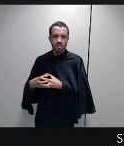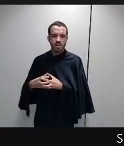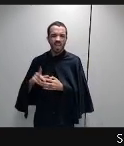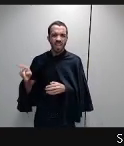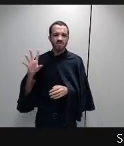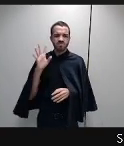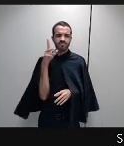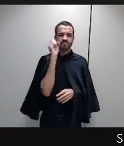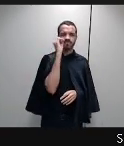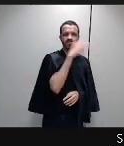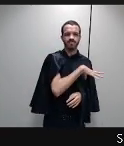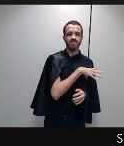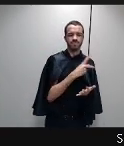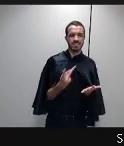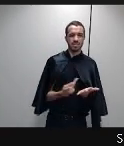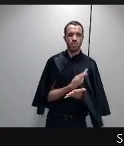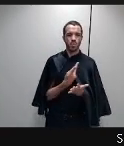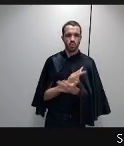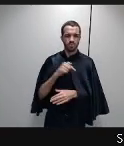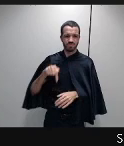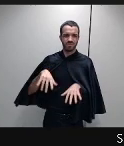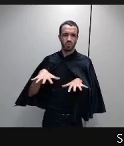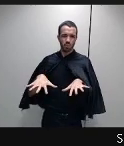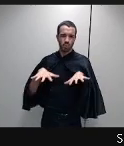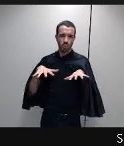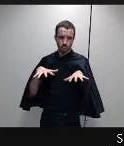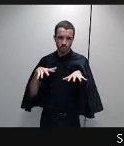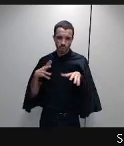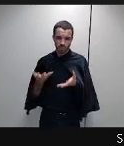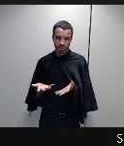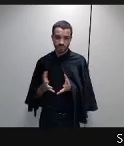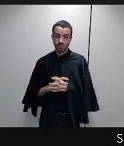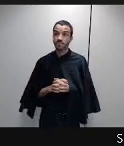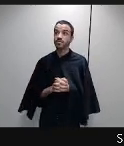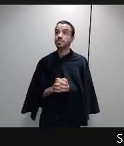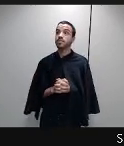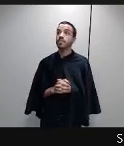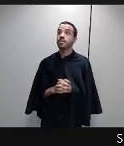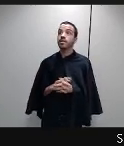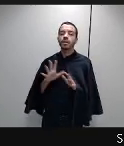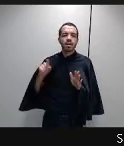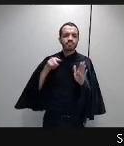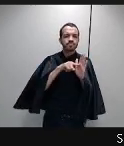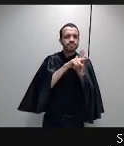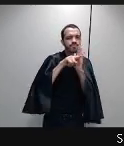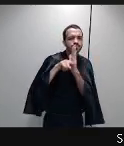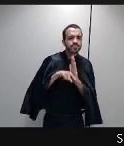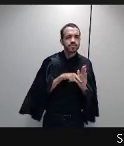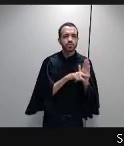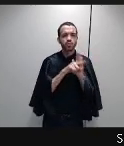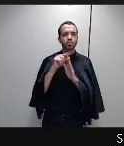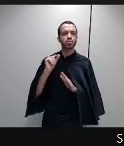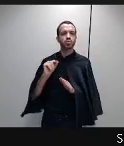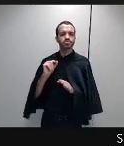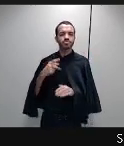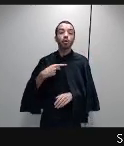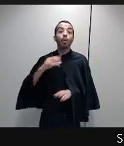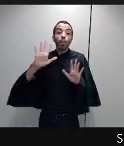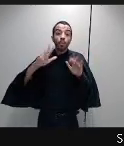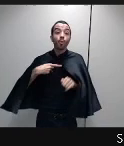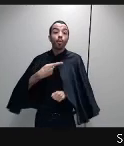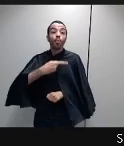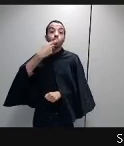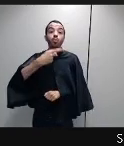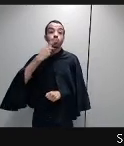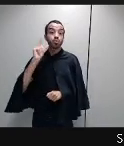original desta cor a seguinte análise o que eu quis dizer que o problema aí não é